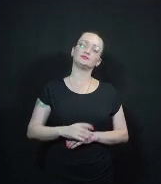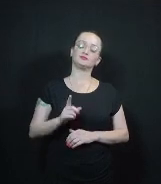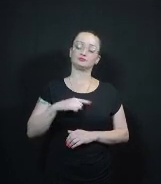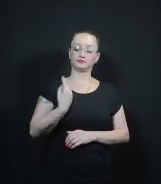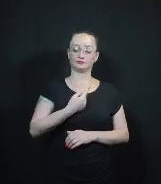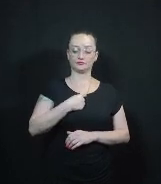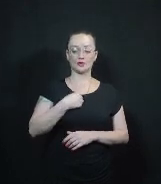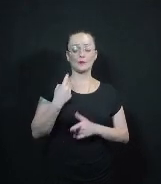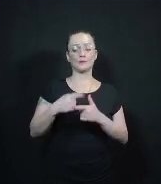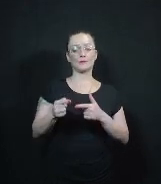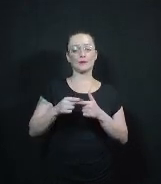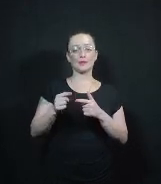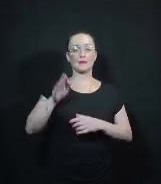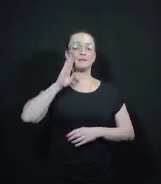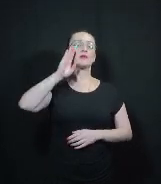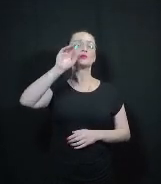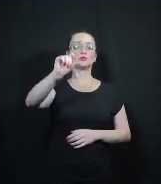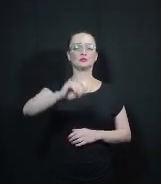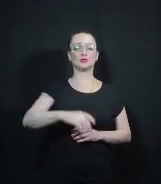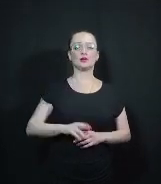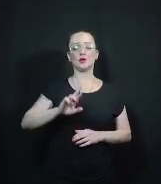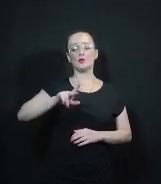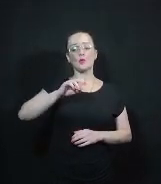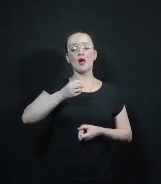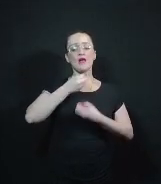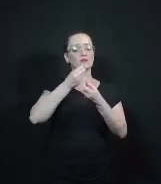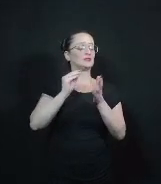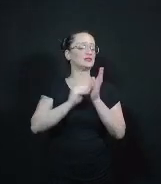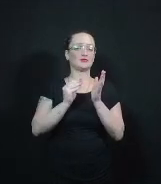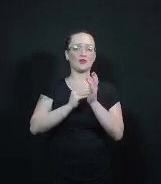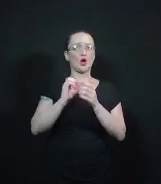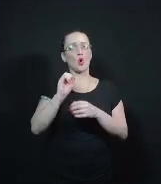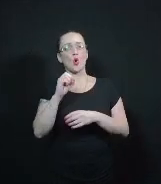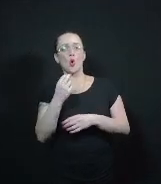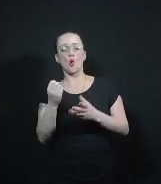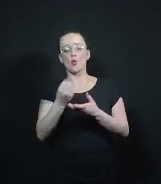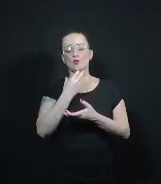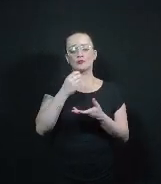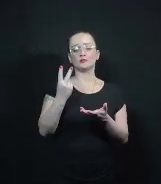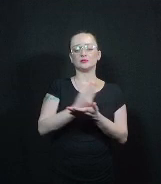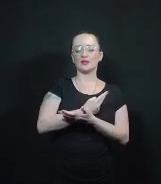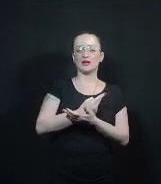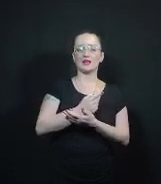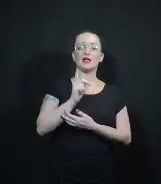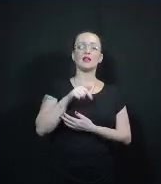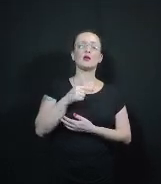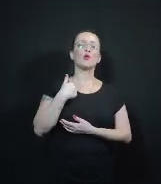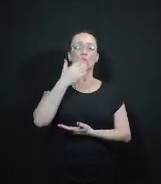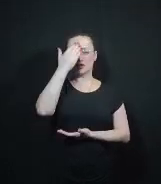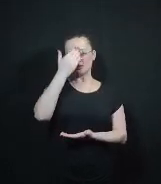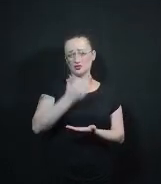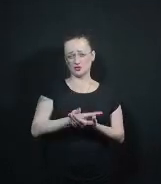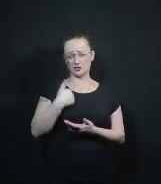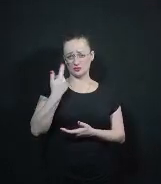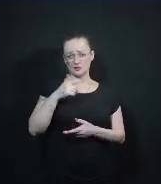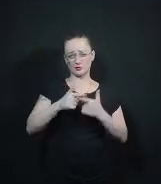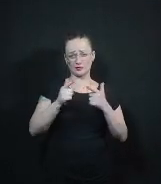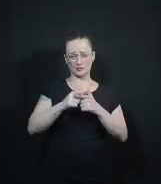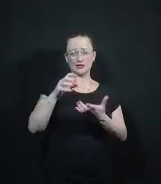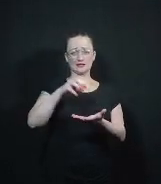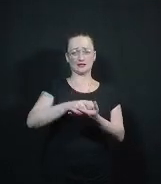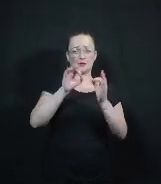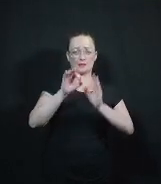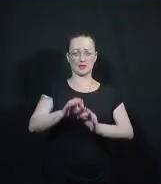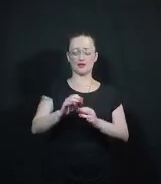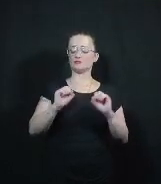nosso problema-chave, eu não acho que seja desinformação ou fake news, eu acho que o nosso problema central, e eu não estou ofendendo